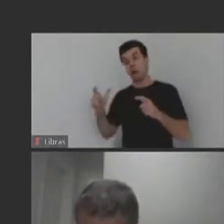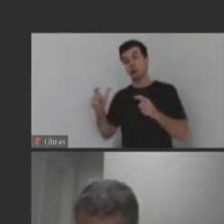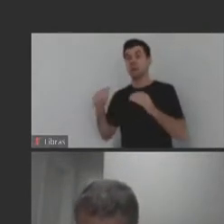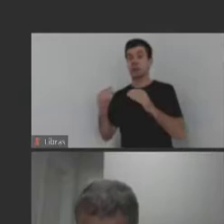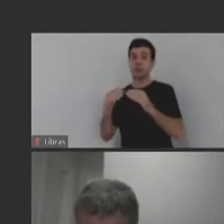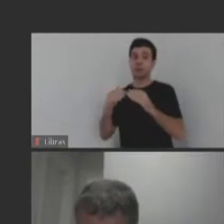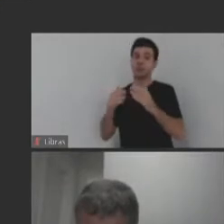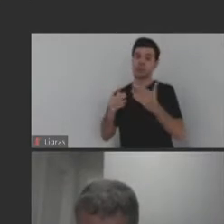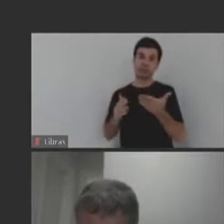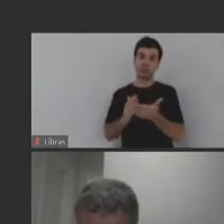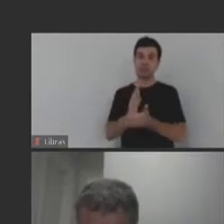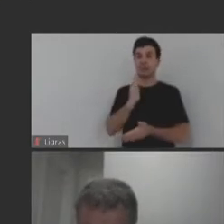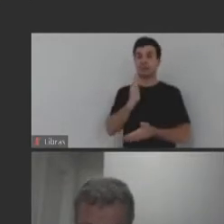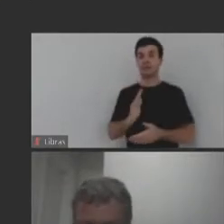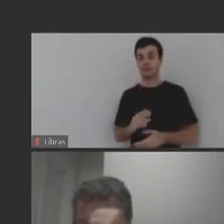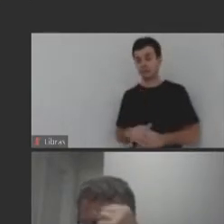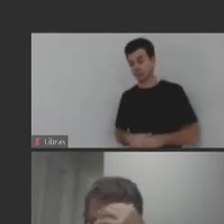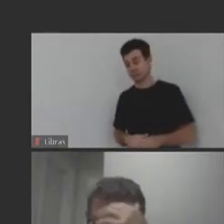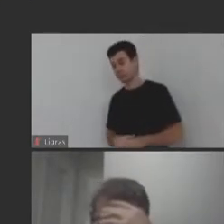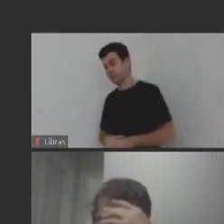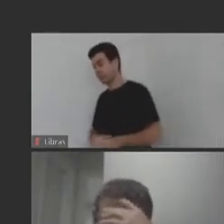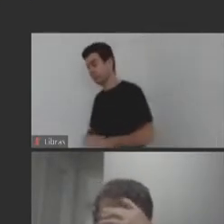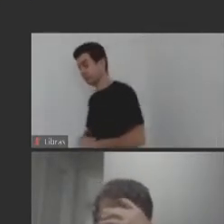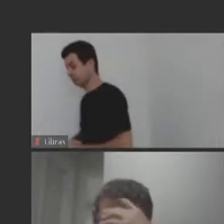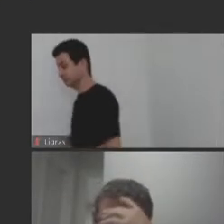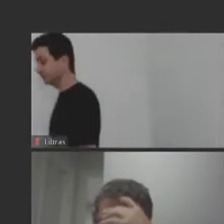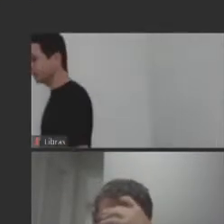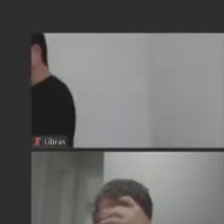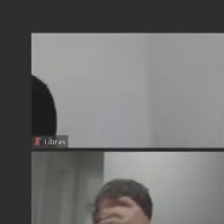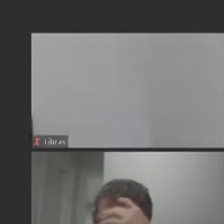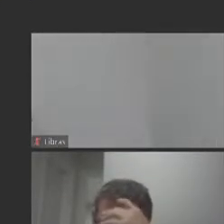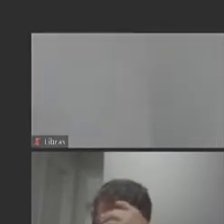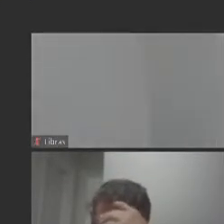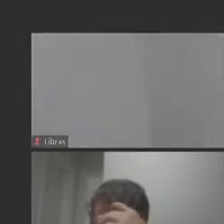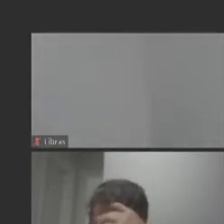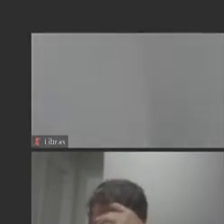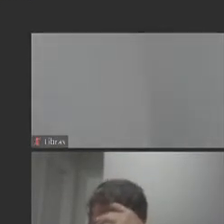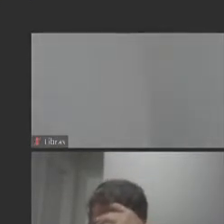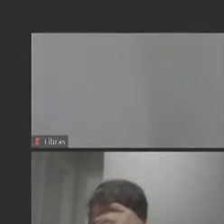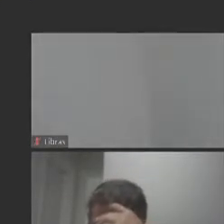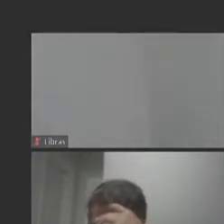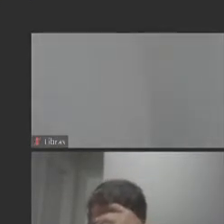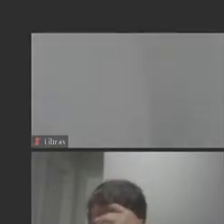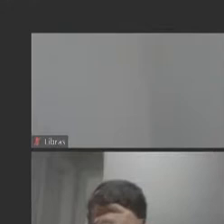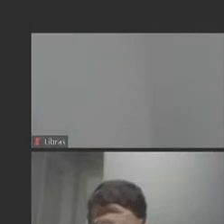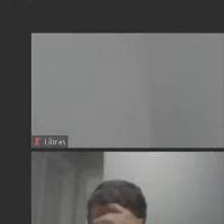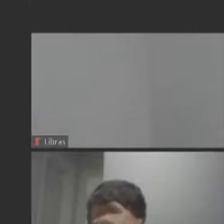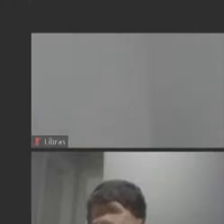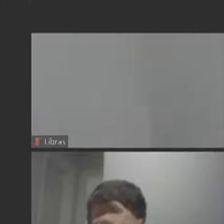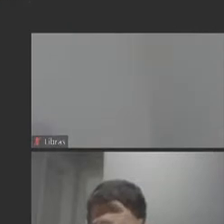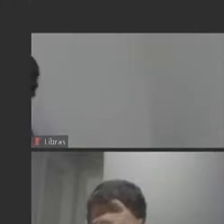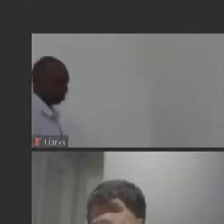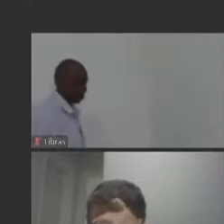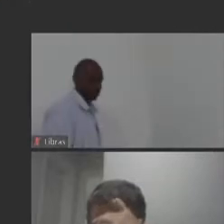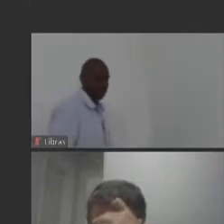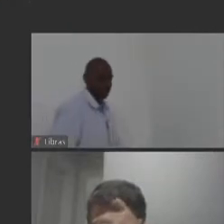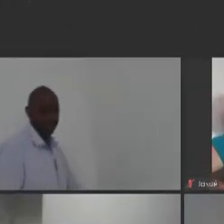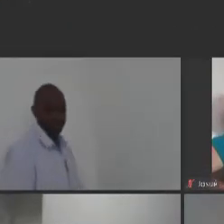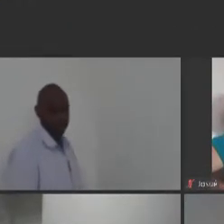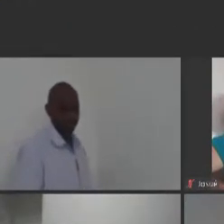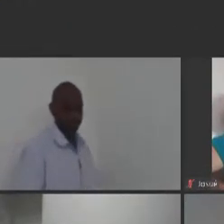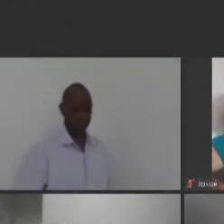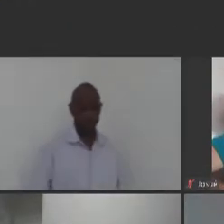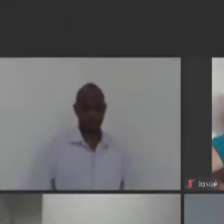aprovado o requerimento de urgência. Feita a aprovação do requerimento de urgência, colheremos agora os votos